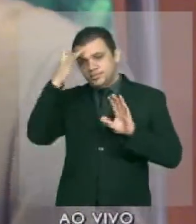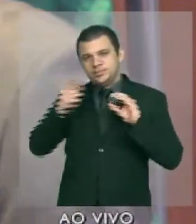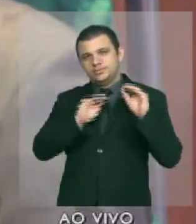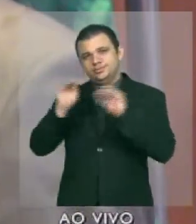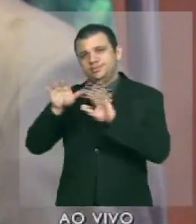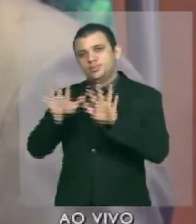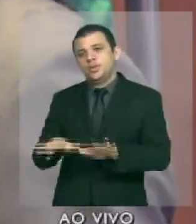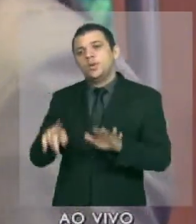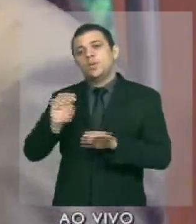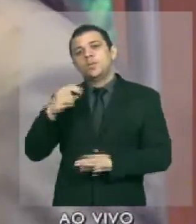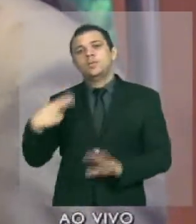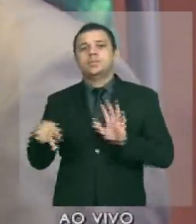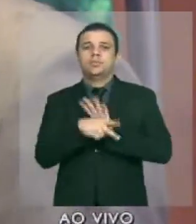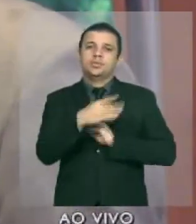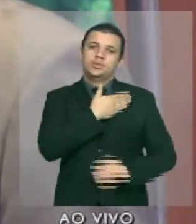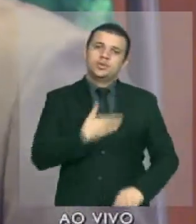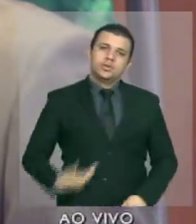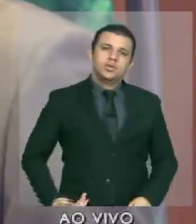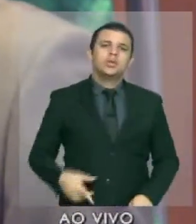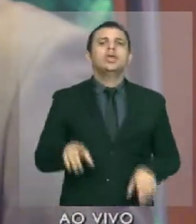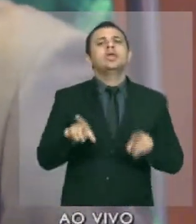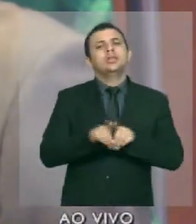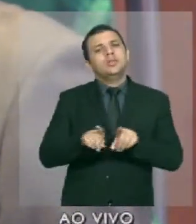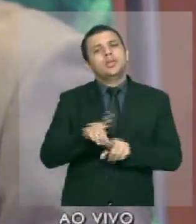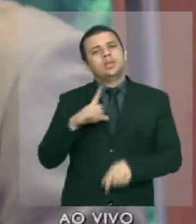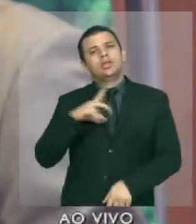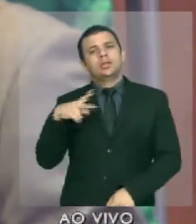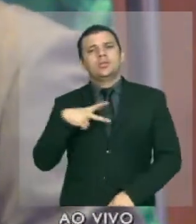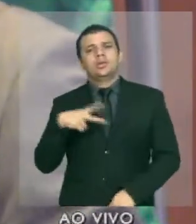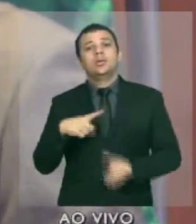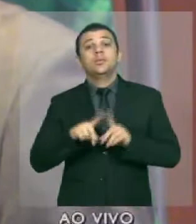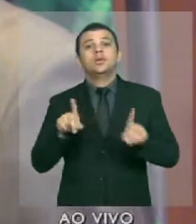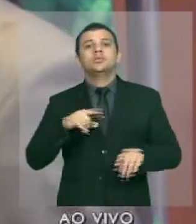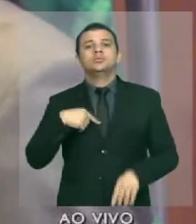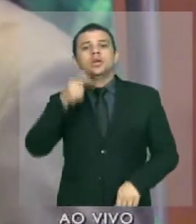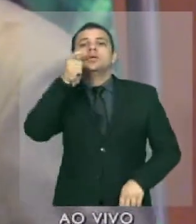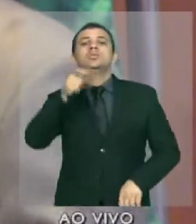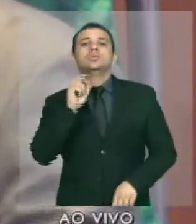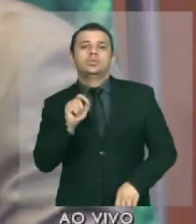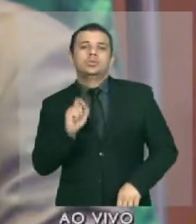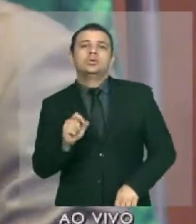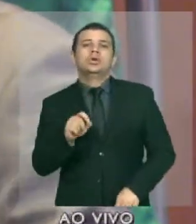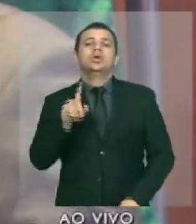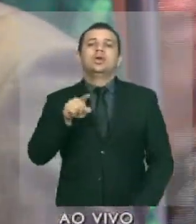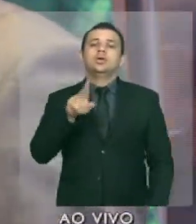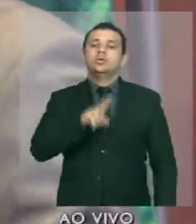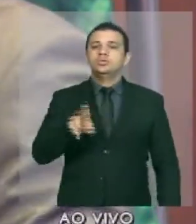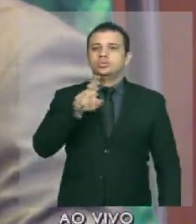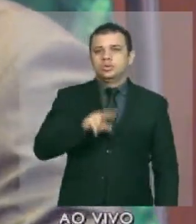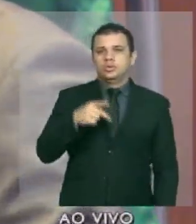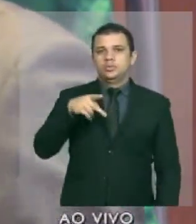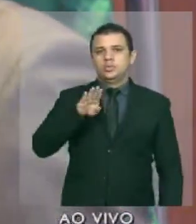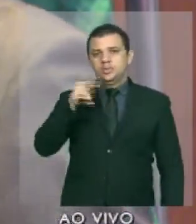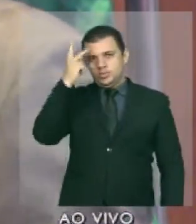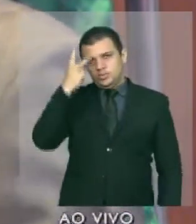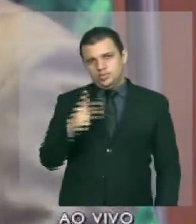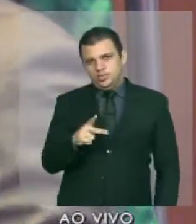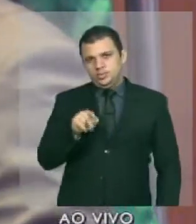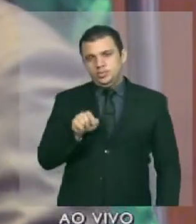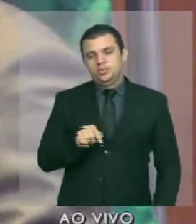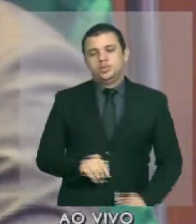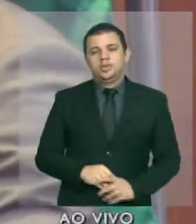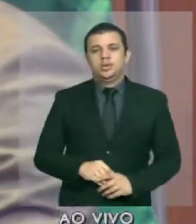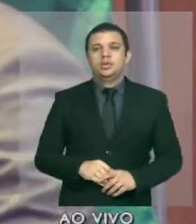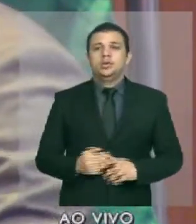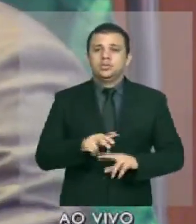propriedades particulares mas quando nosso interesse é a utilidade pública da condição da casvicultura por isso que nós